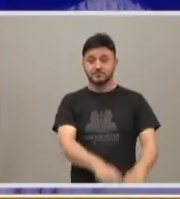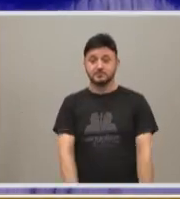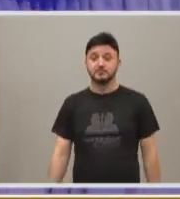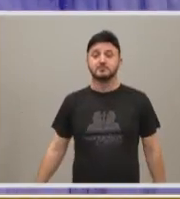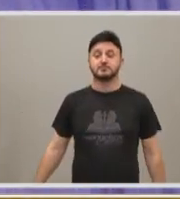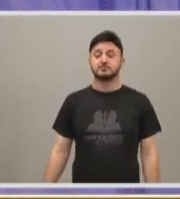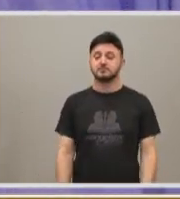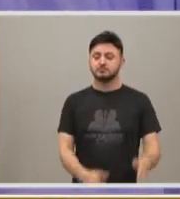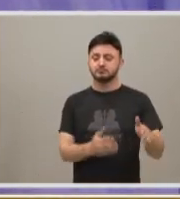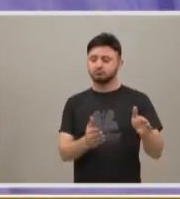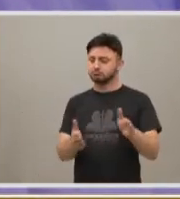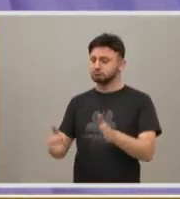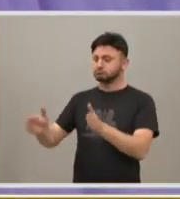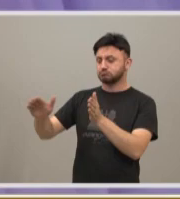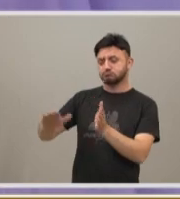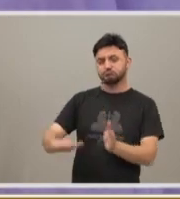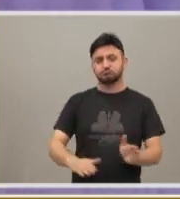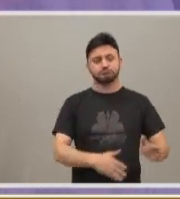naquela estrada,